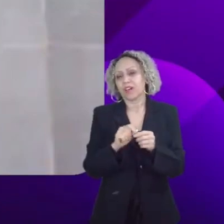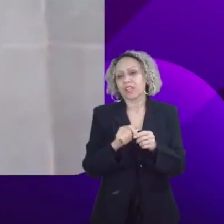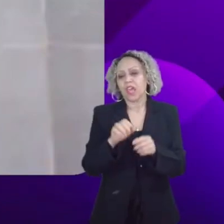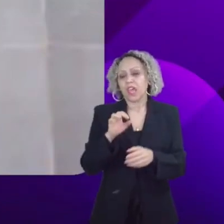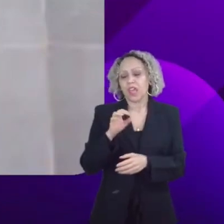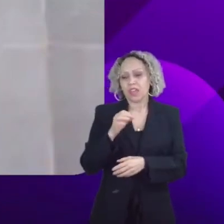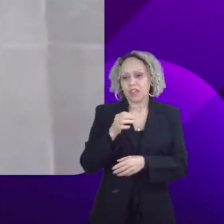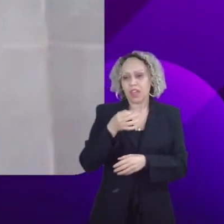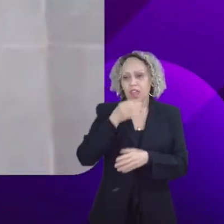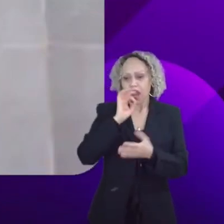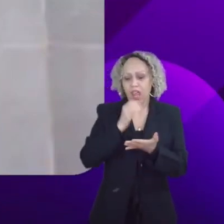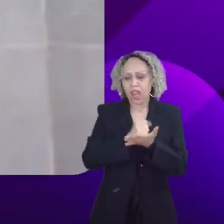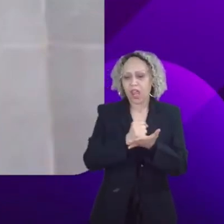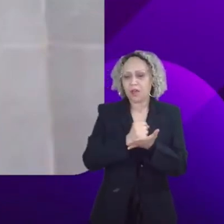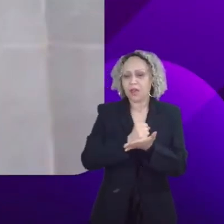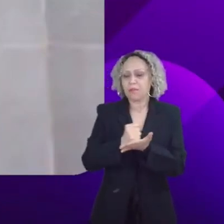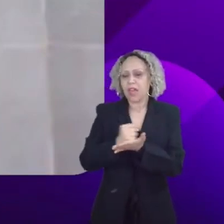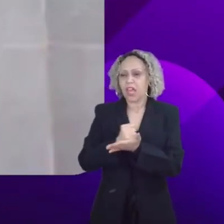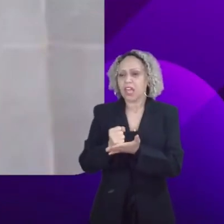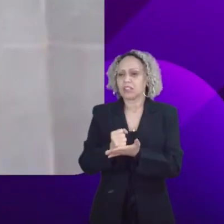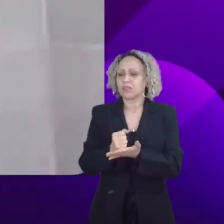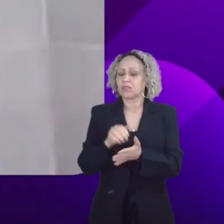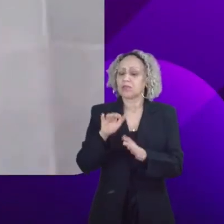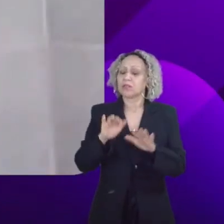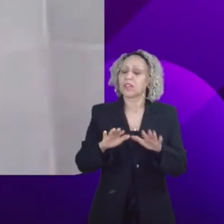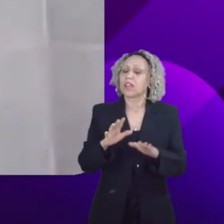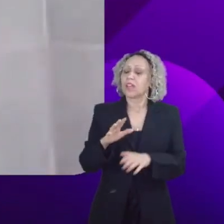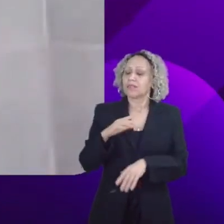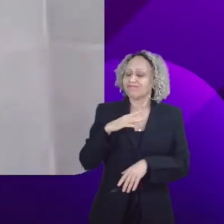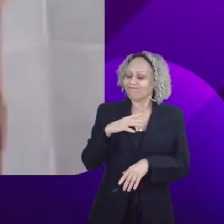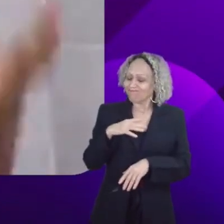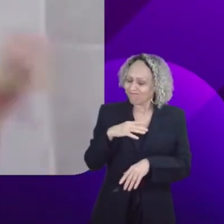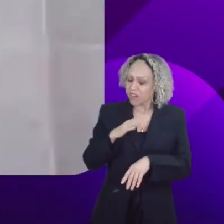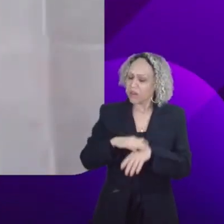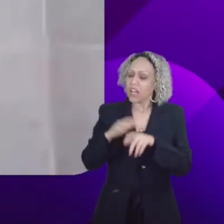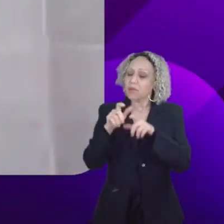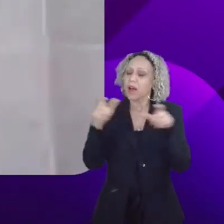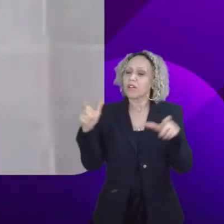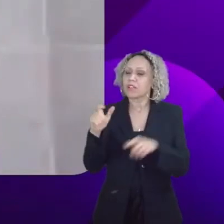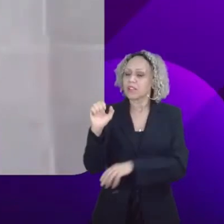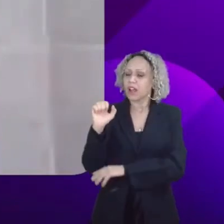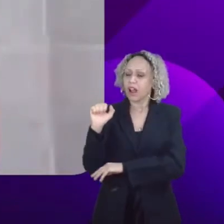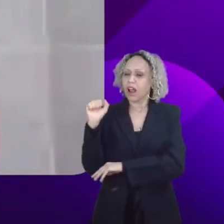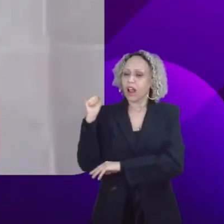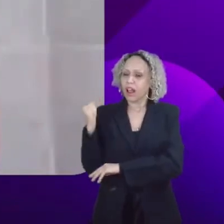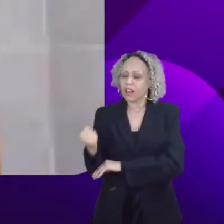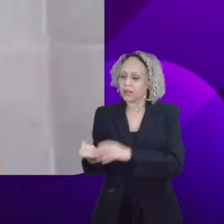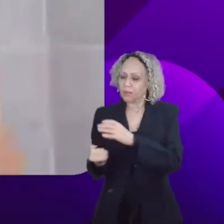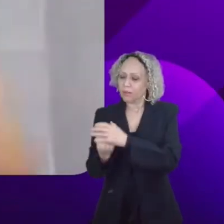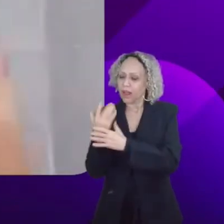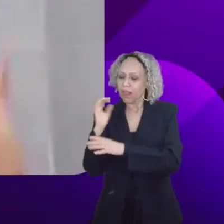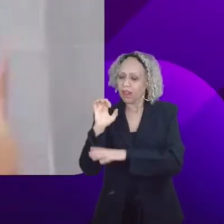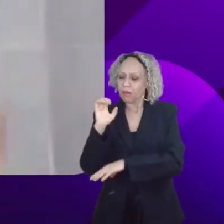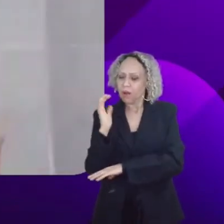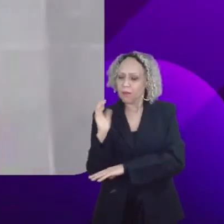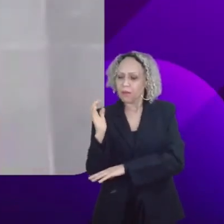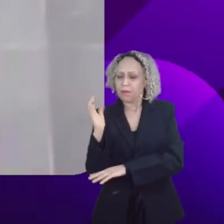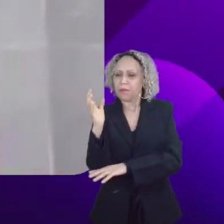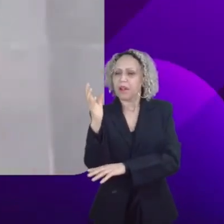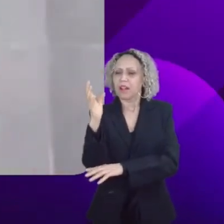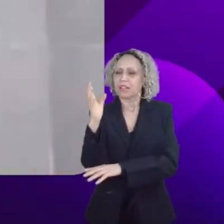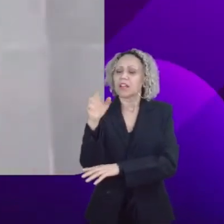na grande maioria, são produzidas em quintais produtivos, em pequenas áreas. E as